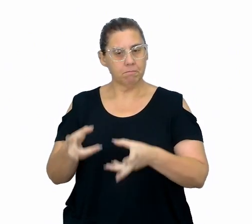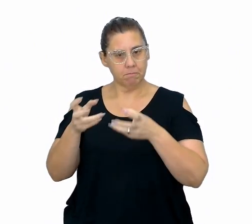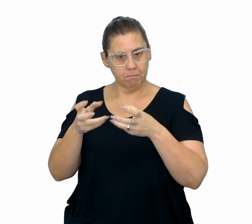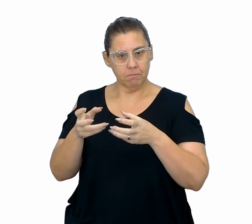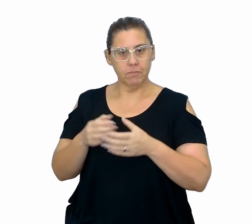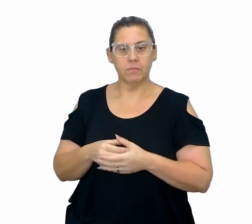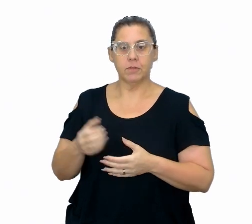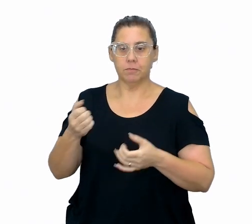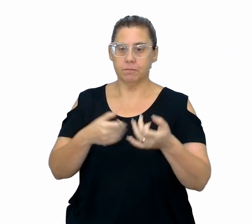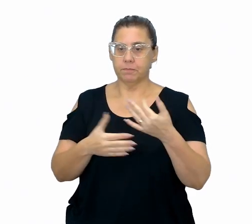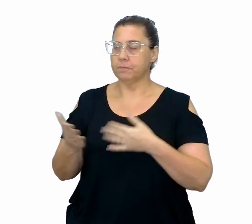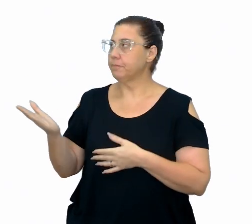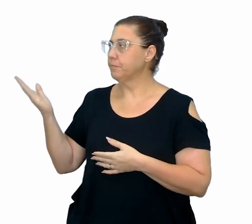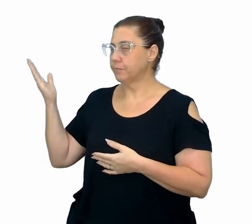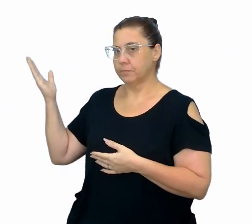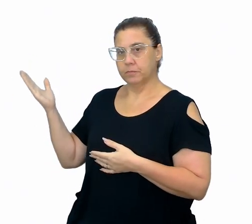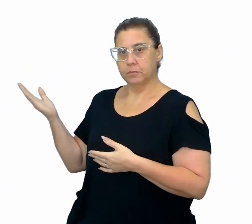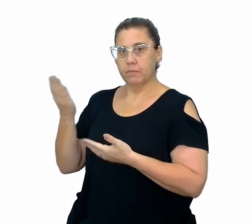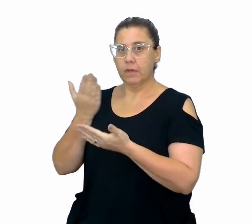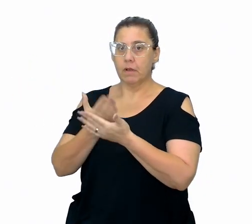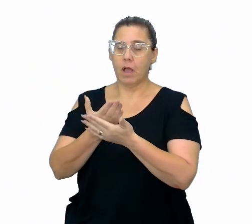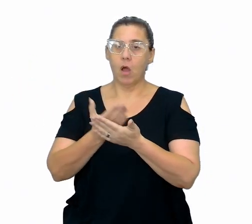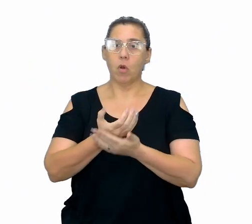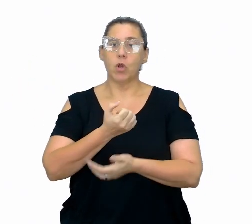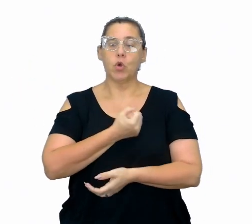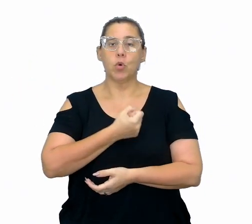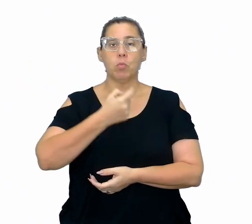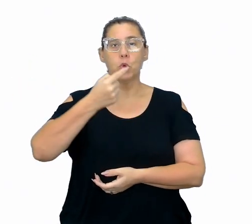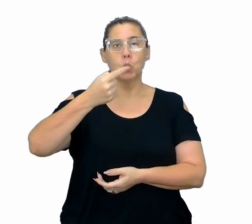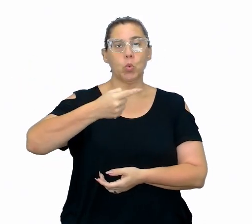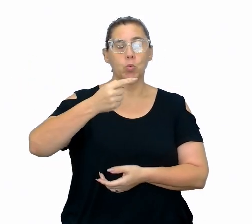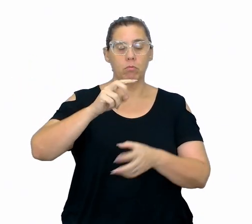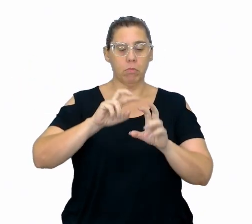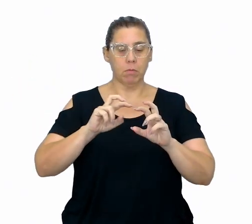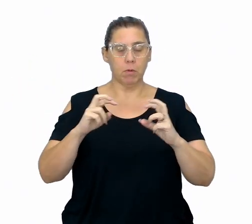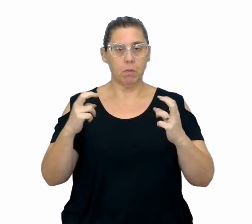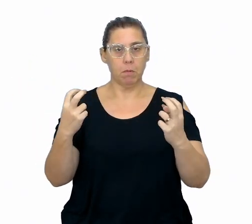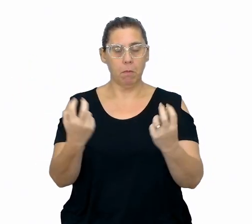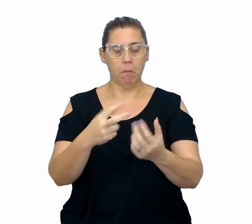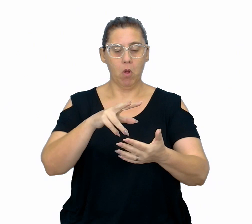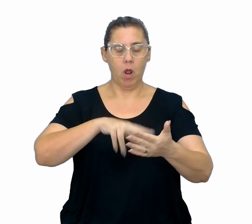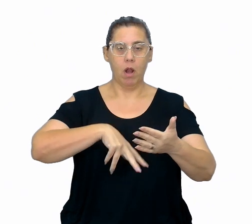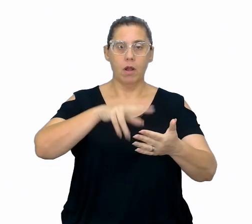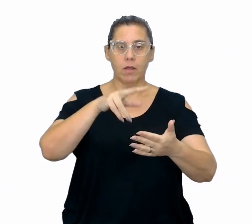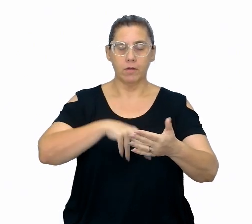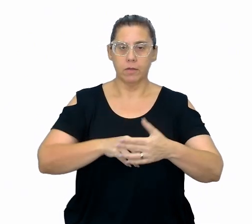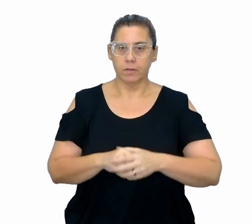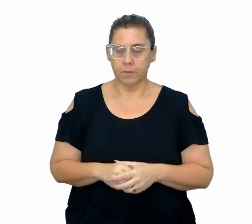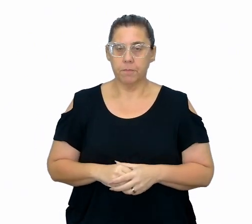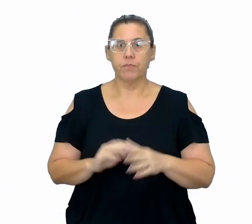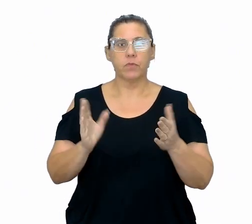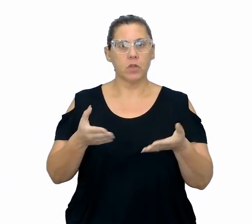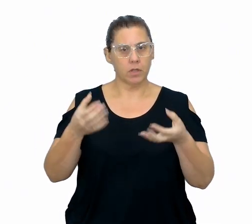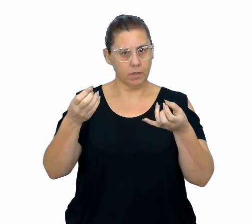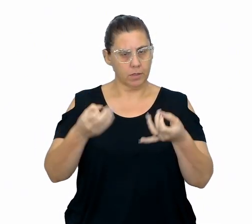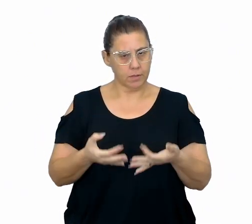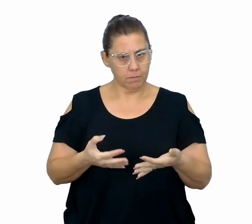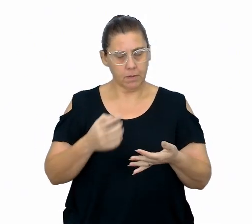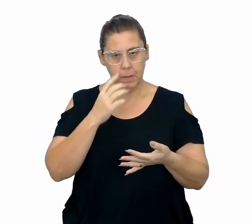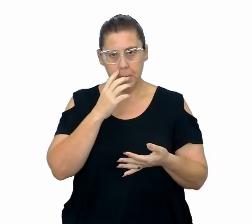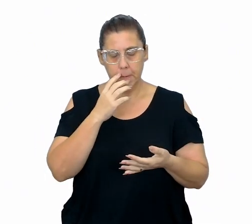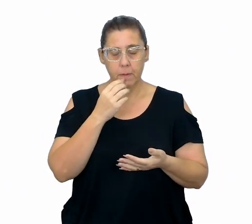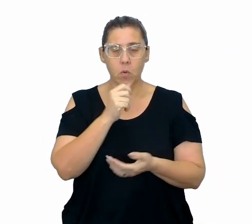ver no slide, nós vamos falar da aula 1, destinada a uma roda de leitura. Nessa aula, como havia dito anteriormente,